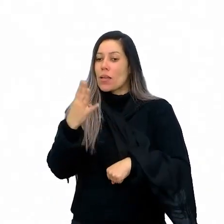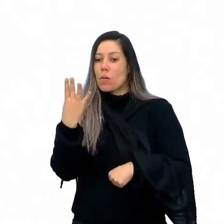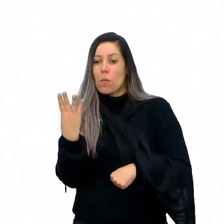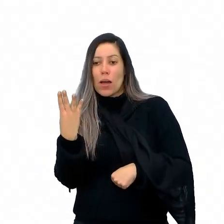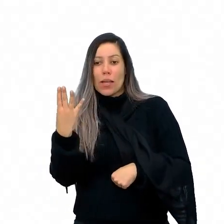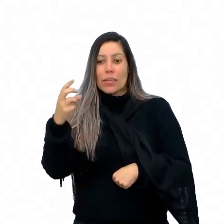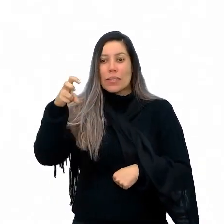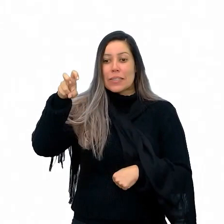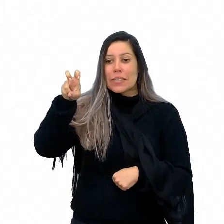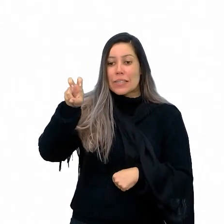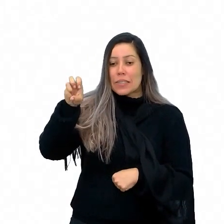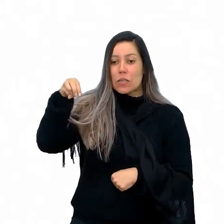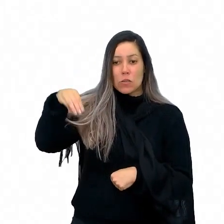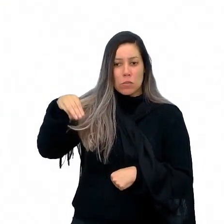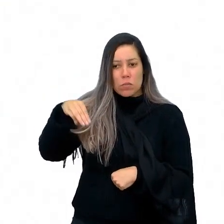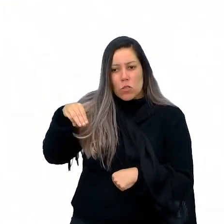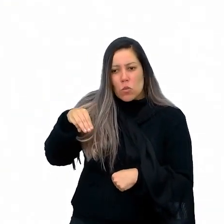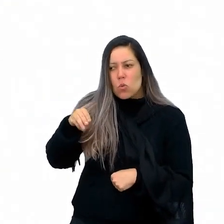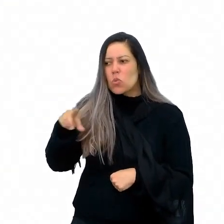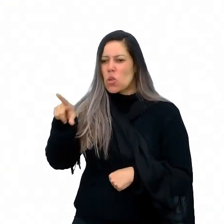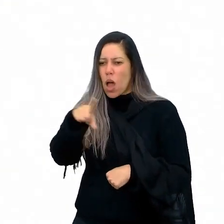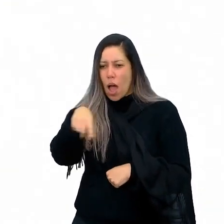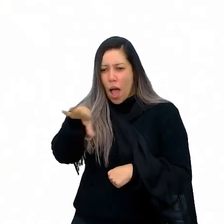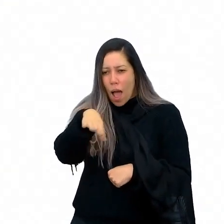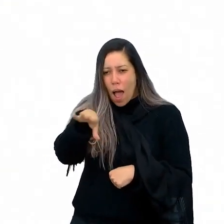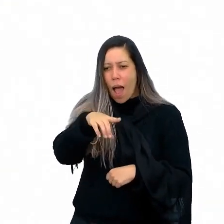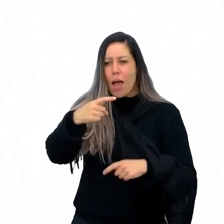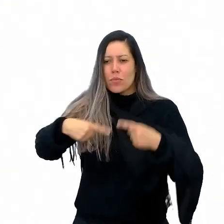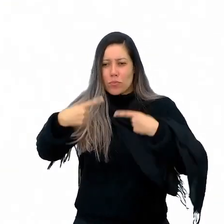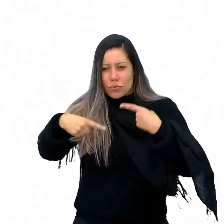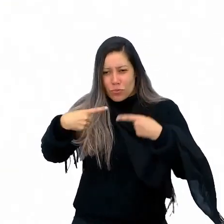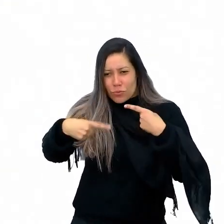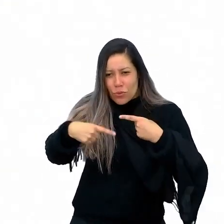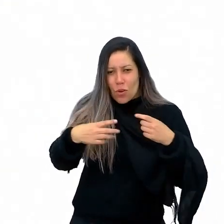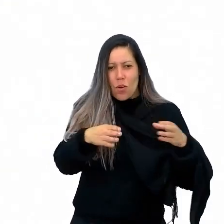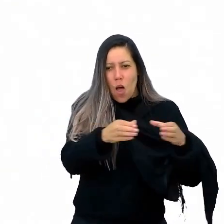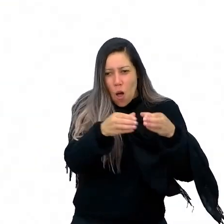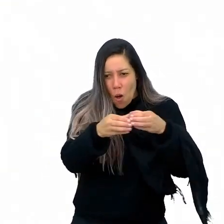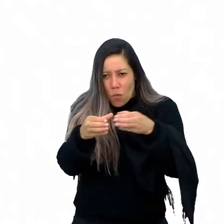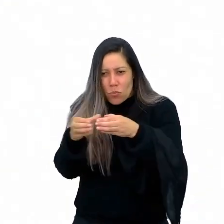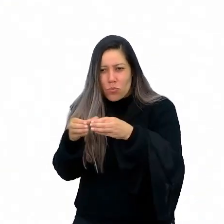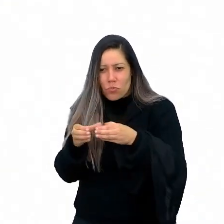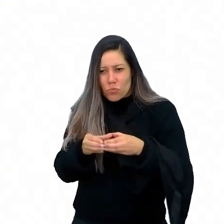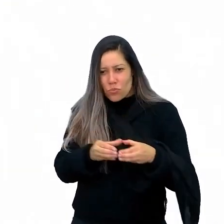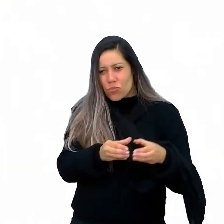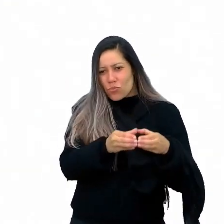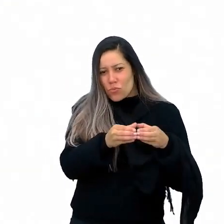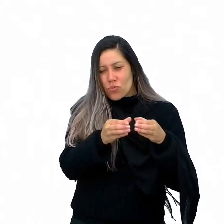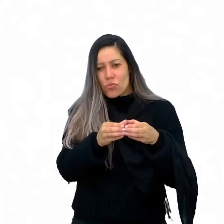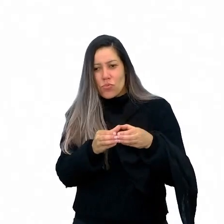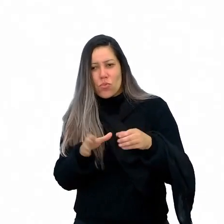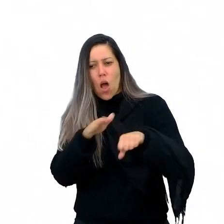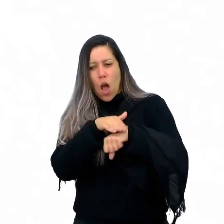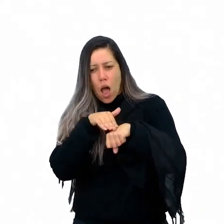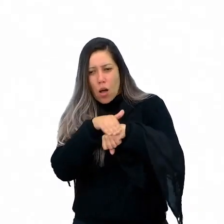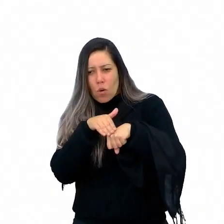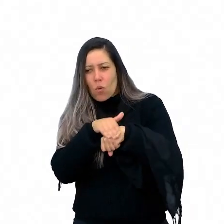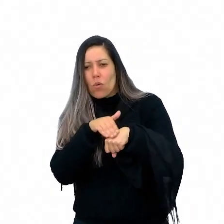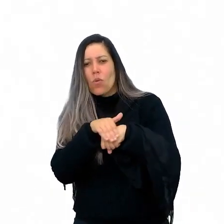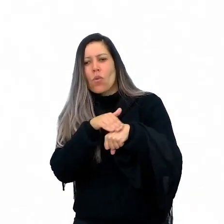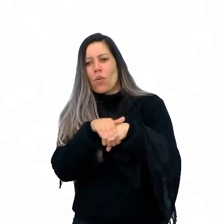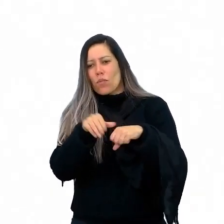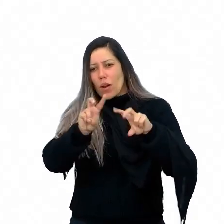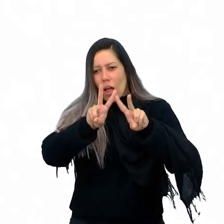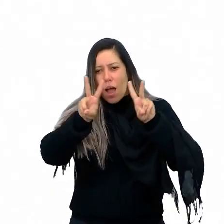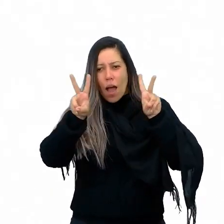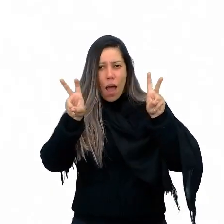vocês possam, então, discutir, né, junto com seus pares, levando em consideração as